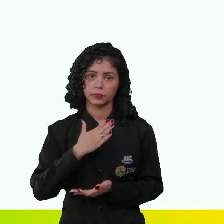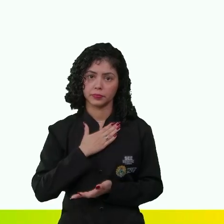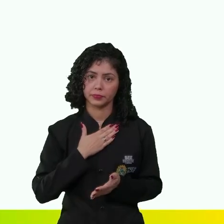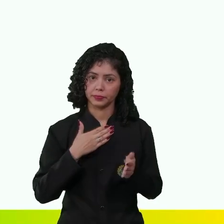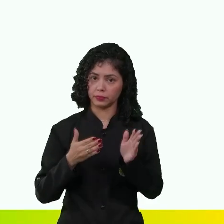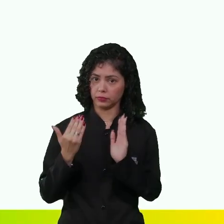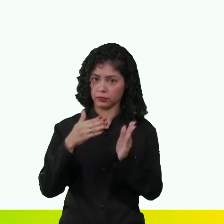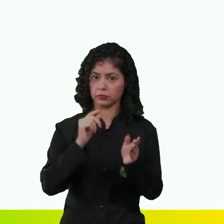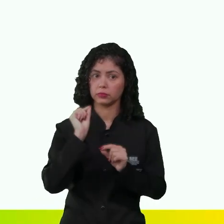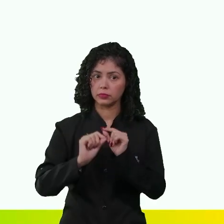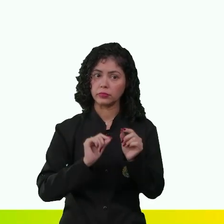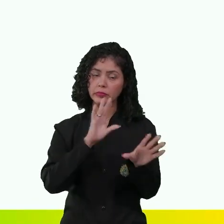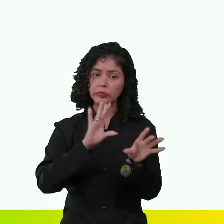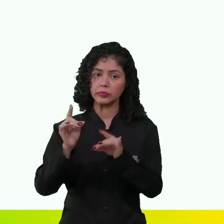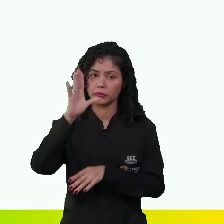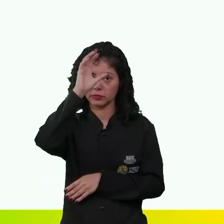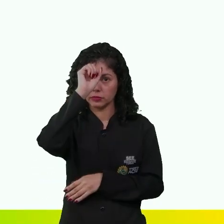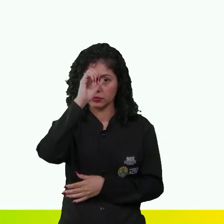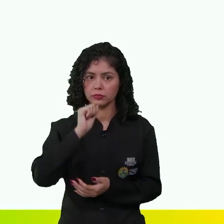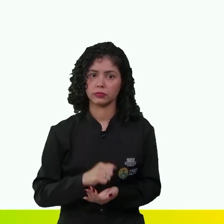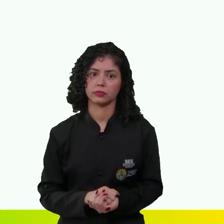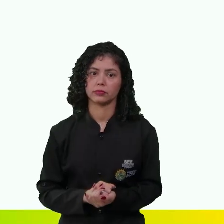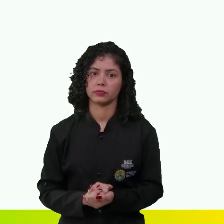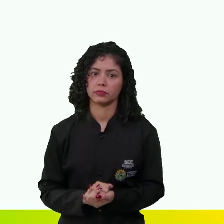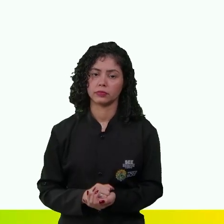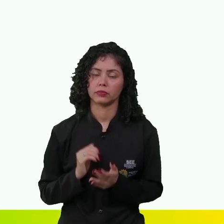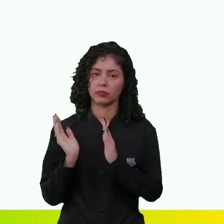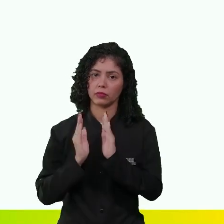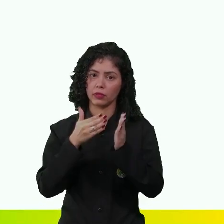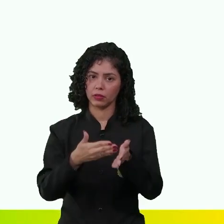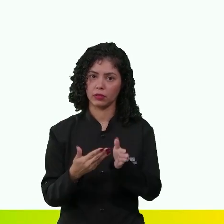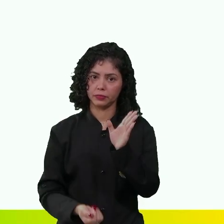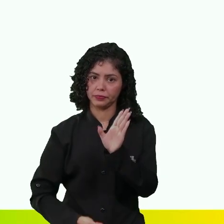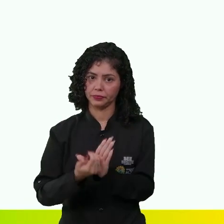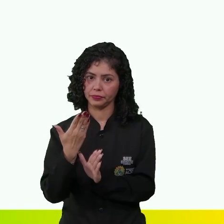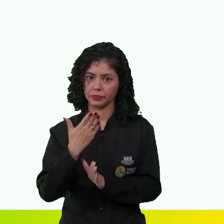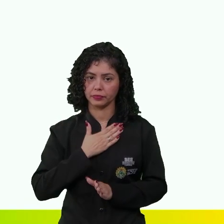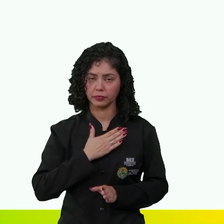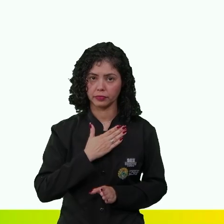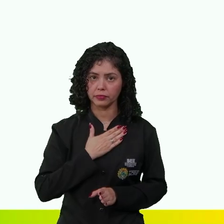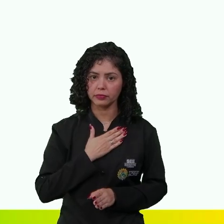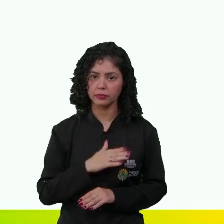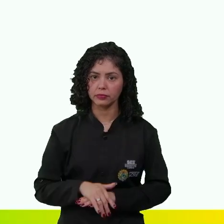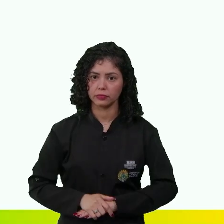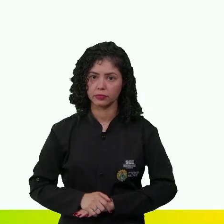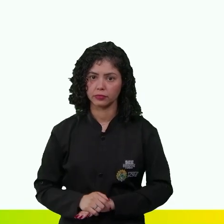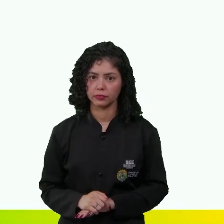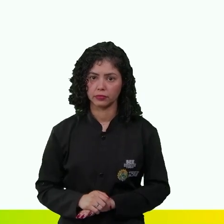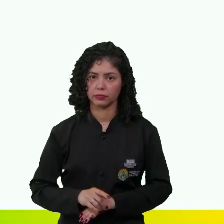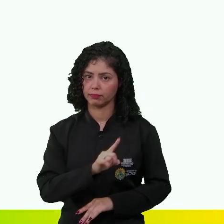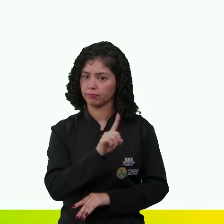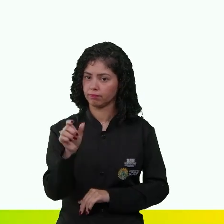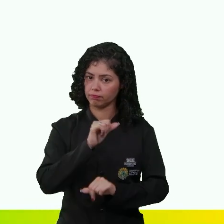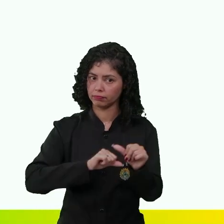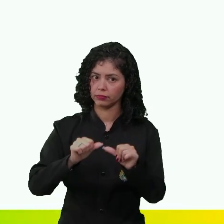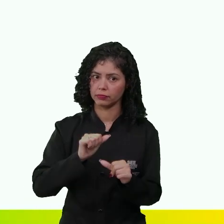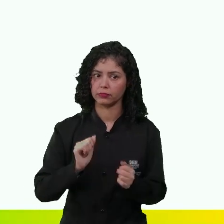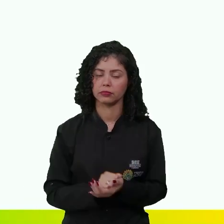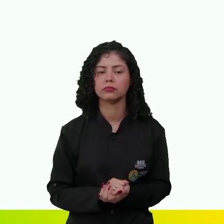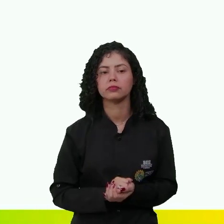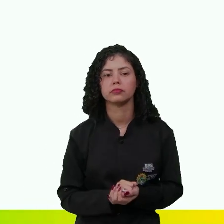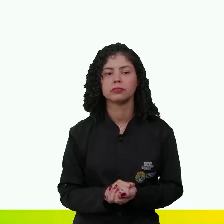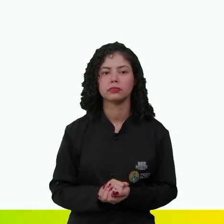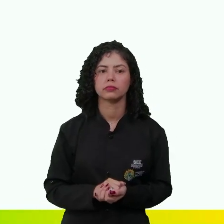Minha proposta é essa. Através do conhecimento e do autodomínio, chego à forma, a minha forma, e não o